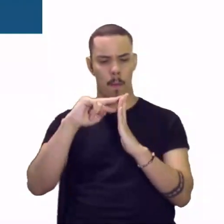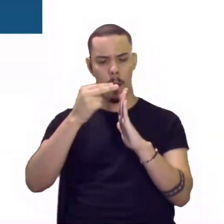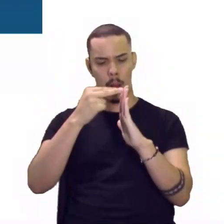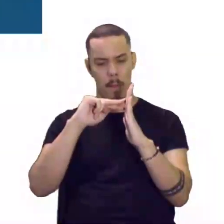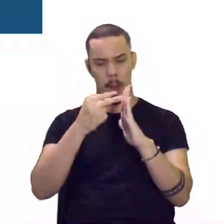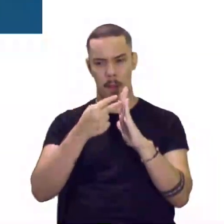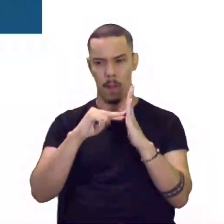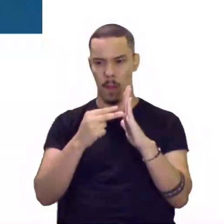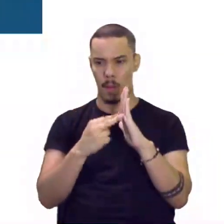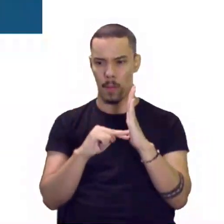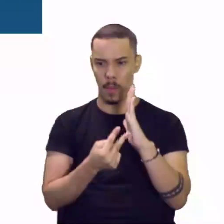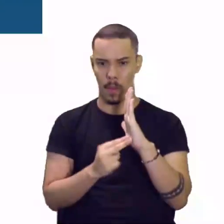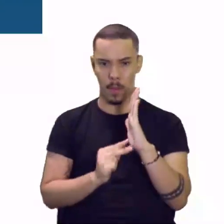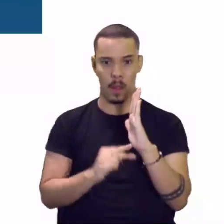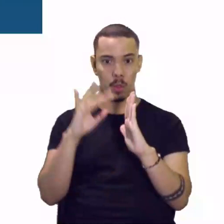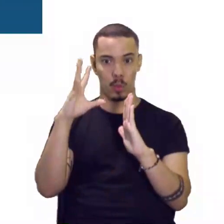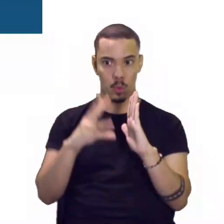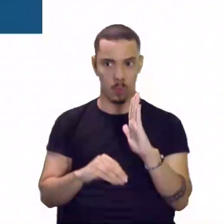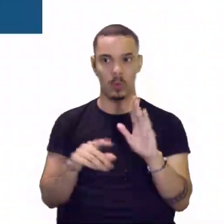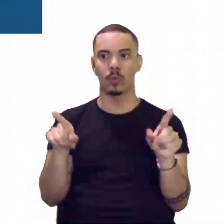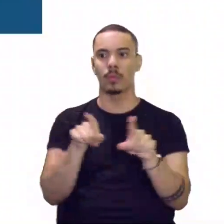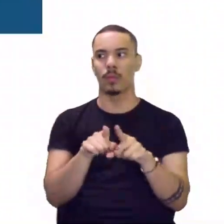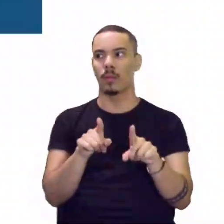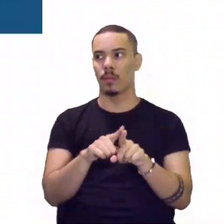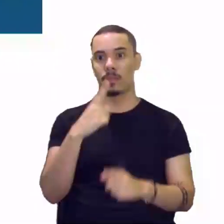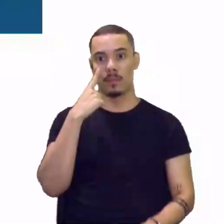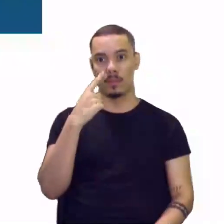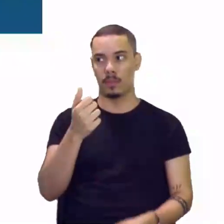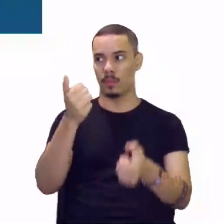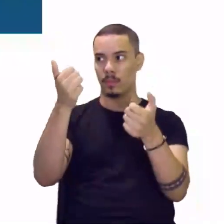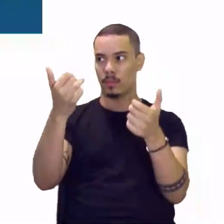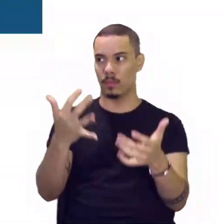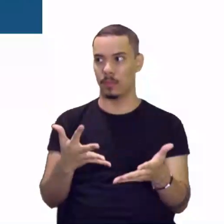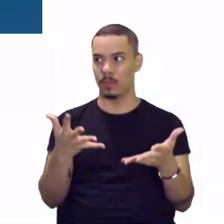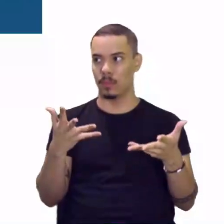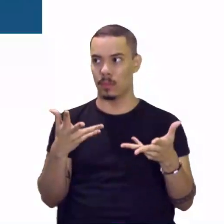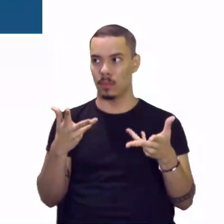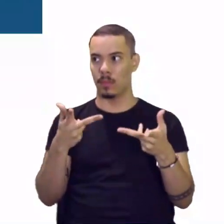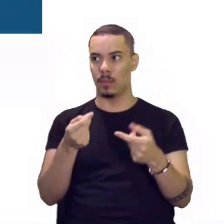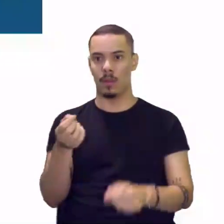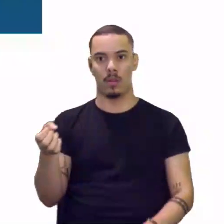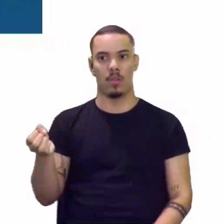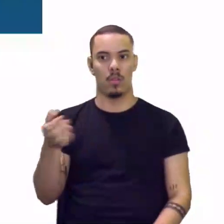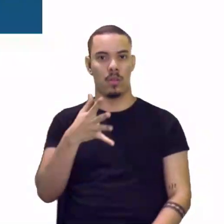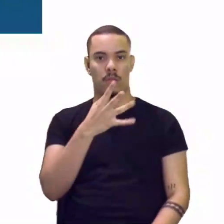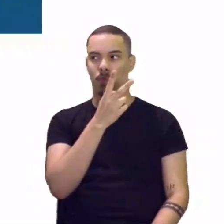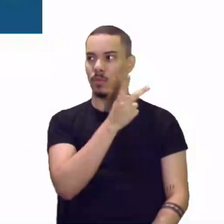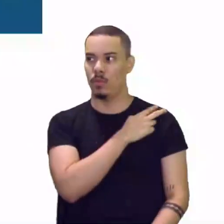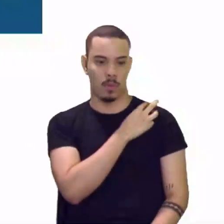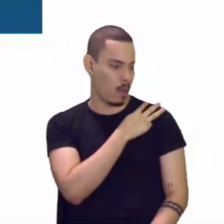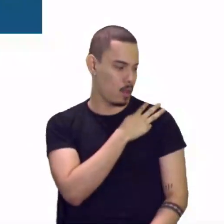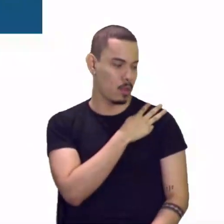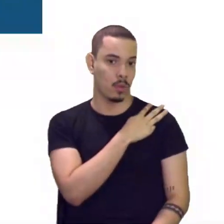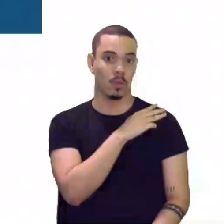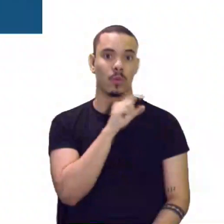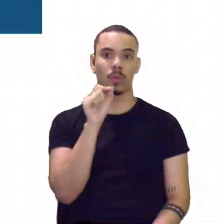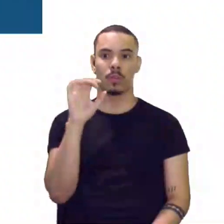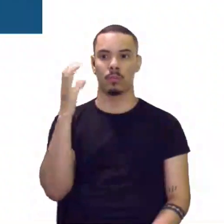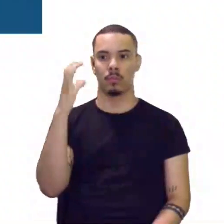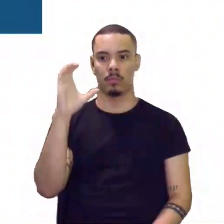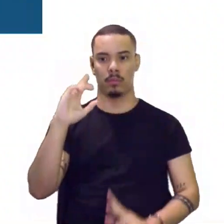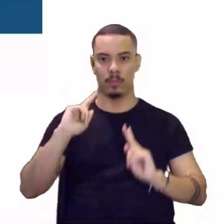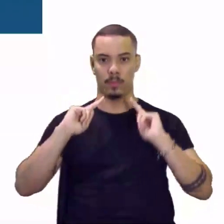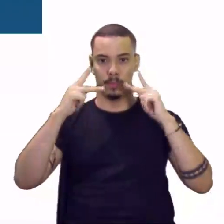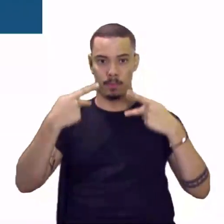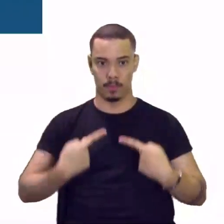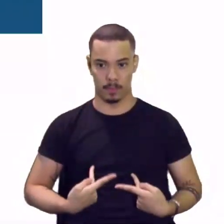Muito bem. Beleza? E é bem interessante falar nessa habilidade, que é uma habilidade do novo ensino médio. Do novo ensino médio. Que é ciências humanas, né? Exatamente.